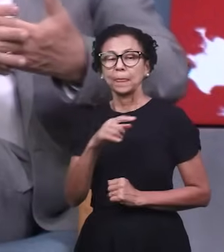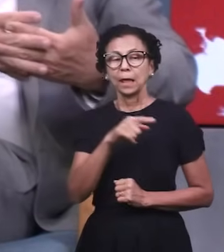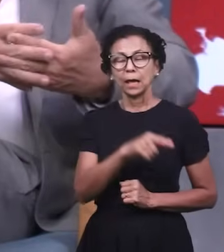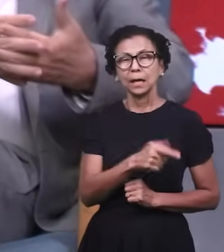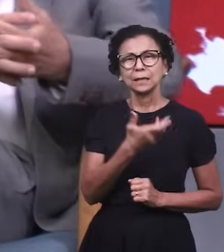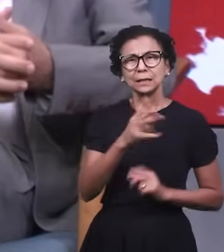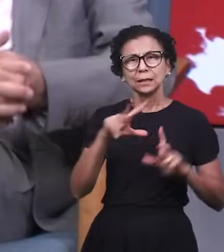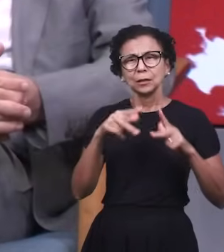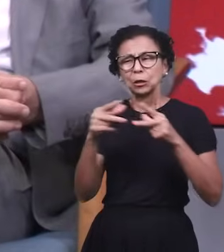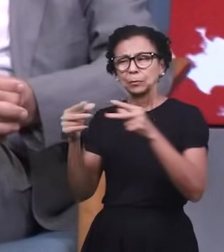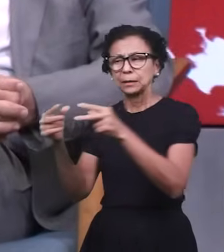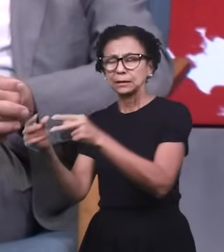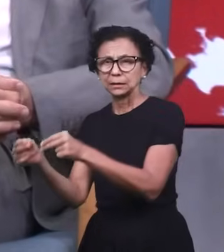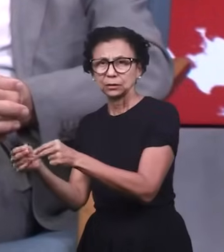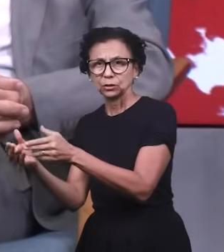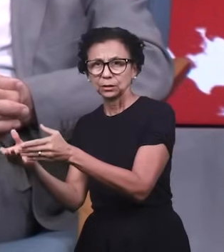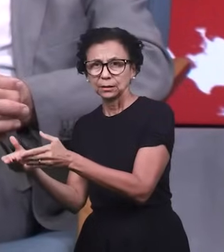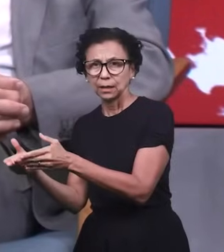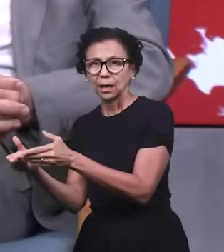pegou aquilo que